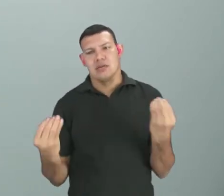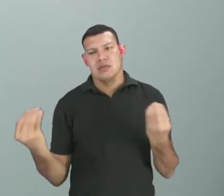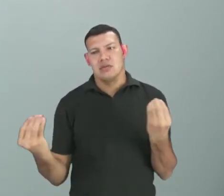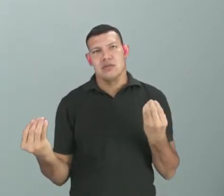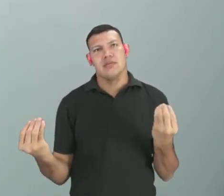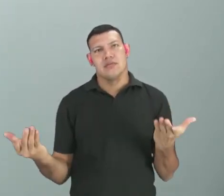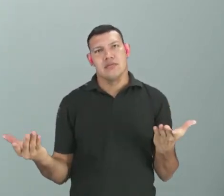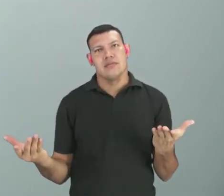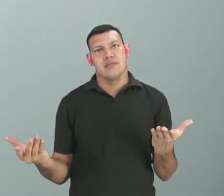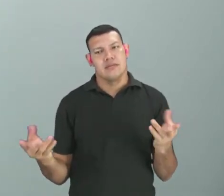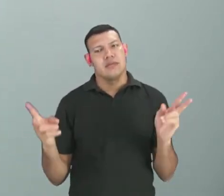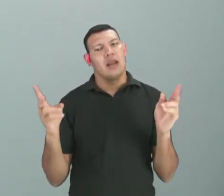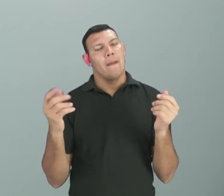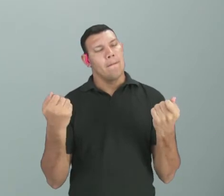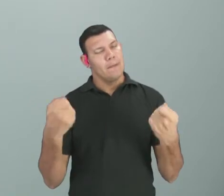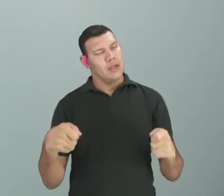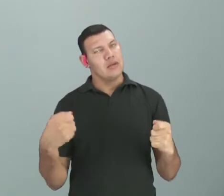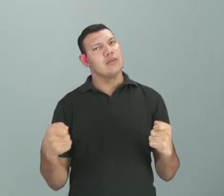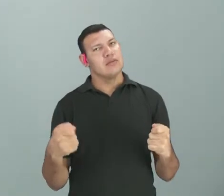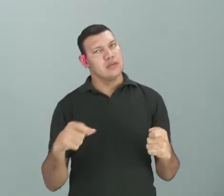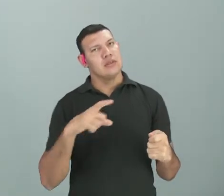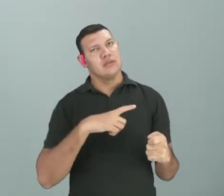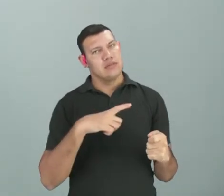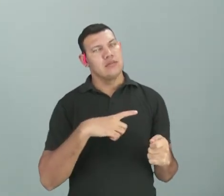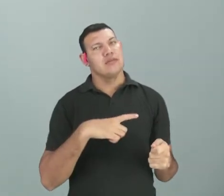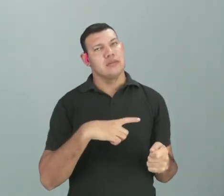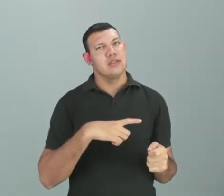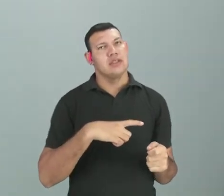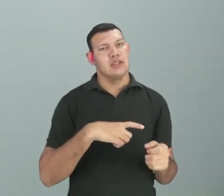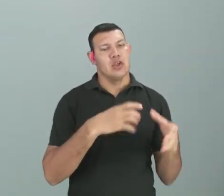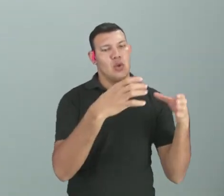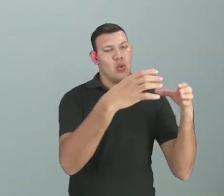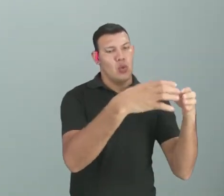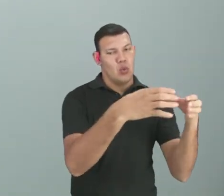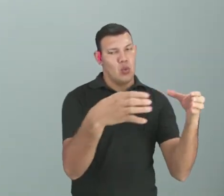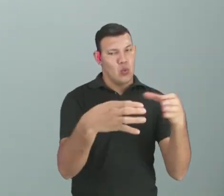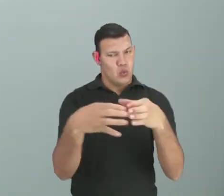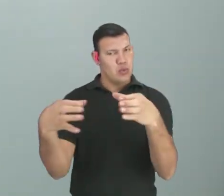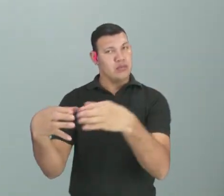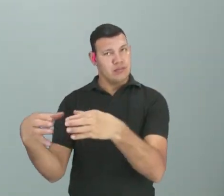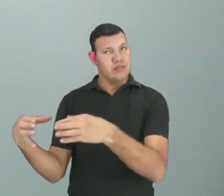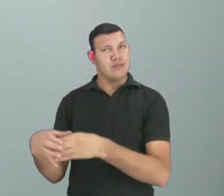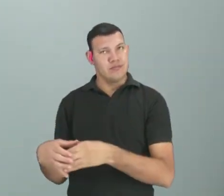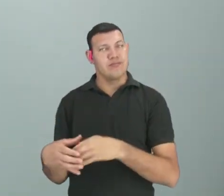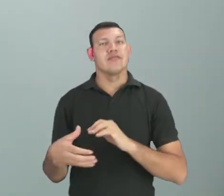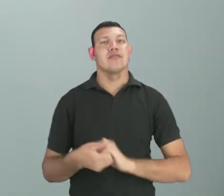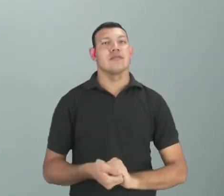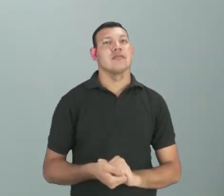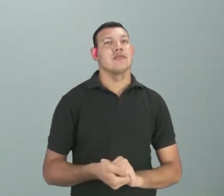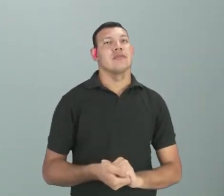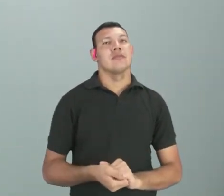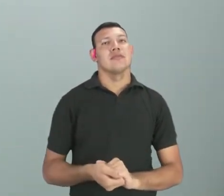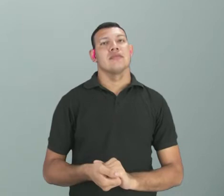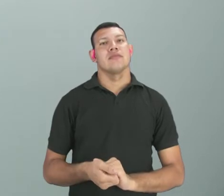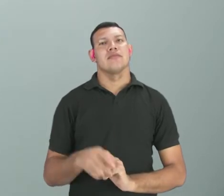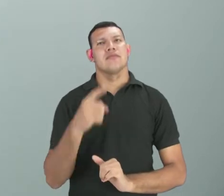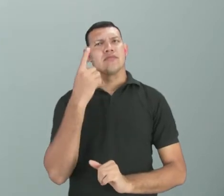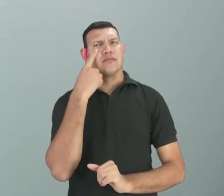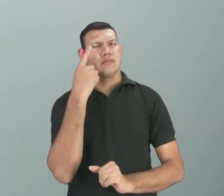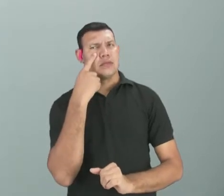que dentro das lutas existem as categorias. Para vocês entenderem melhor, vocês podem estar dando uma olhada, por